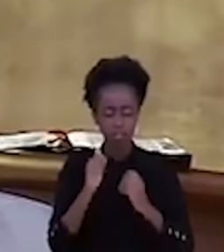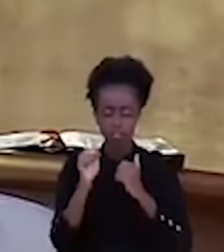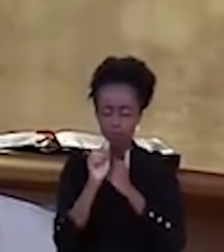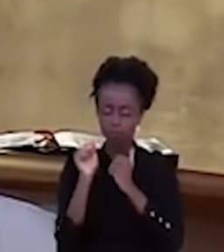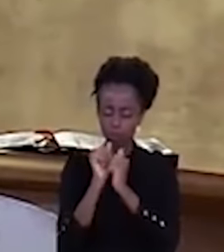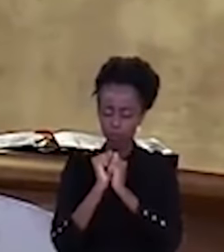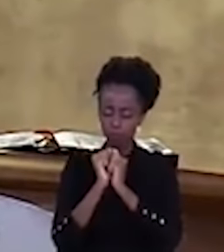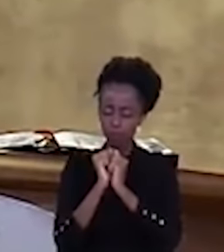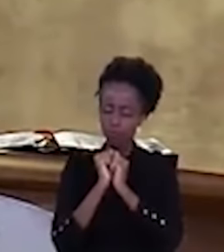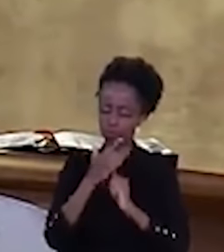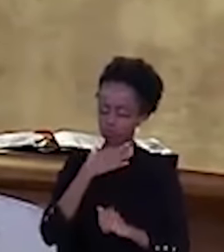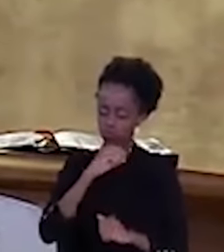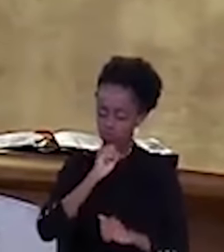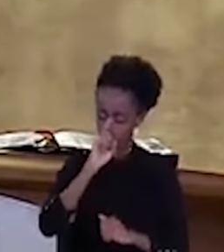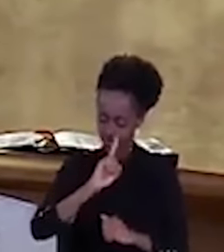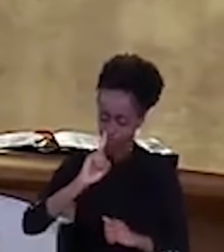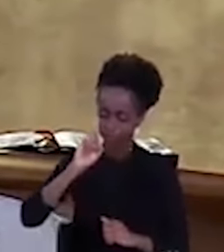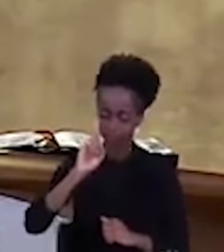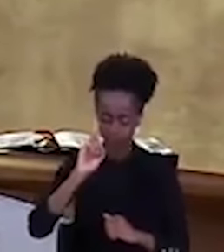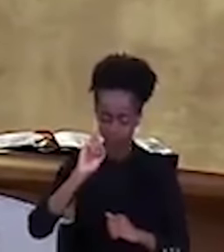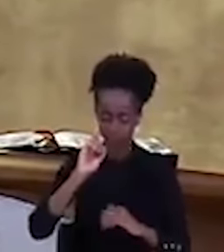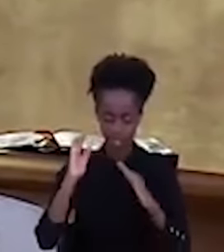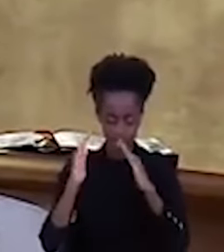do Pai, da casa